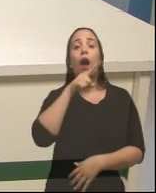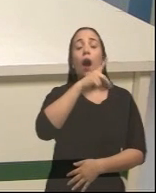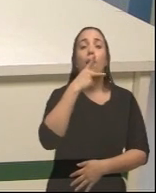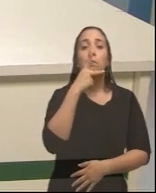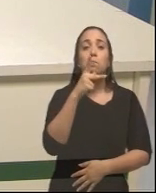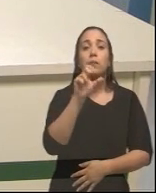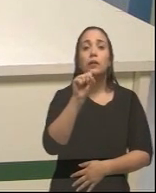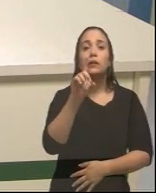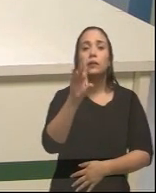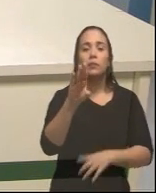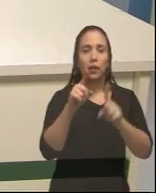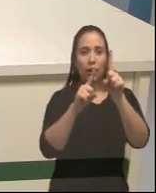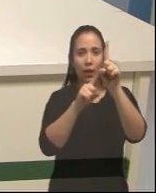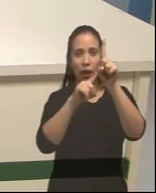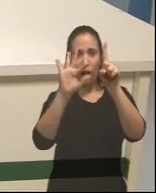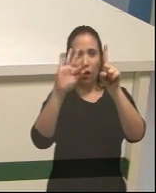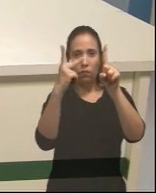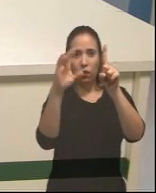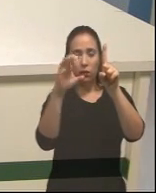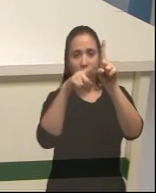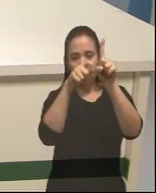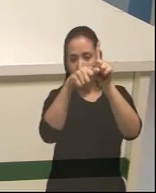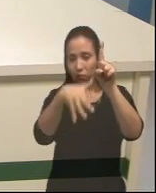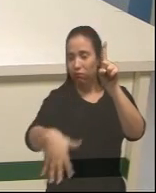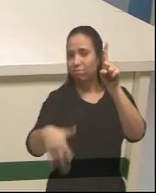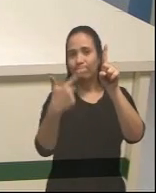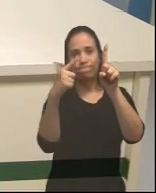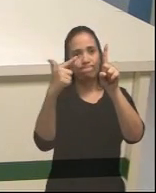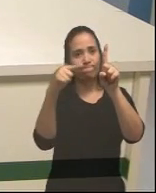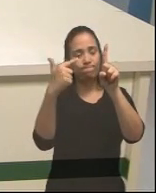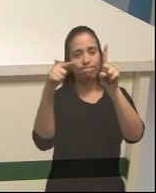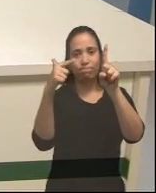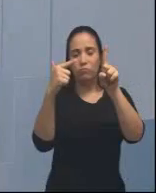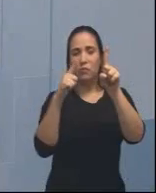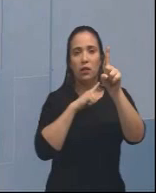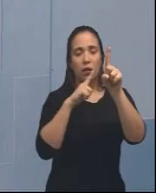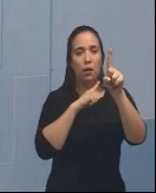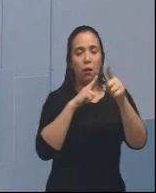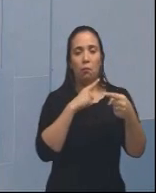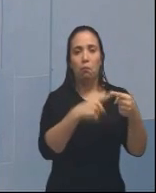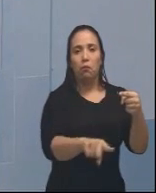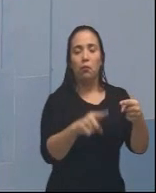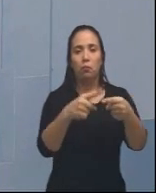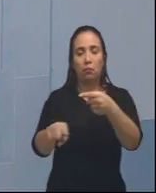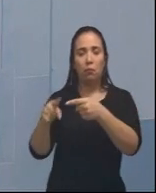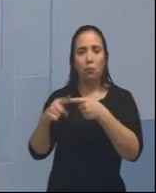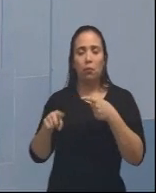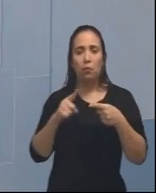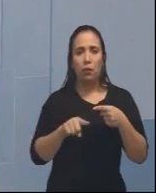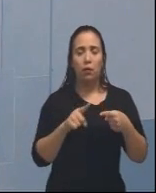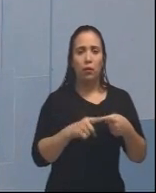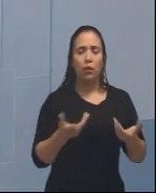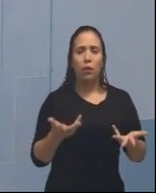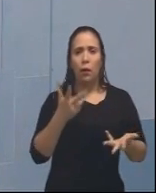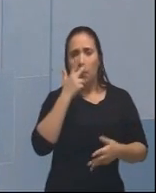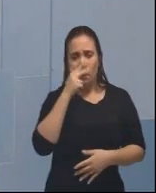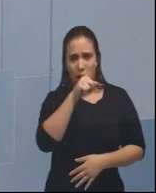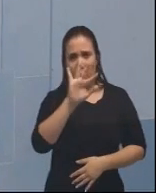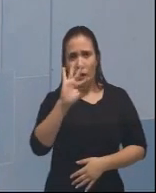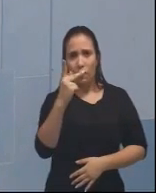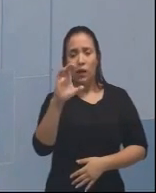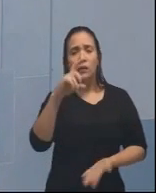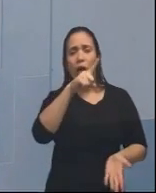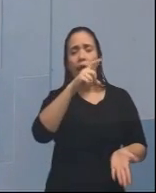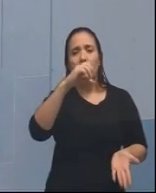Fernando Henrique Cardoso, pelo amor de Deus, o homem, eu acho que ele vai no jornaleiro, ele vai na padaria,